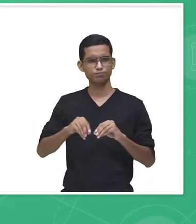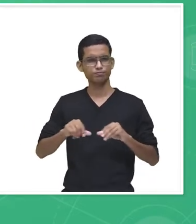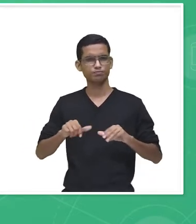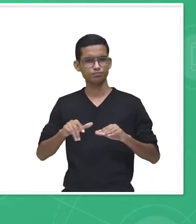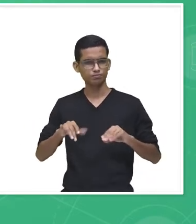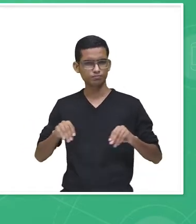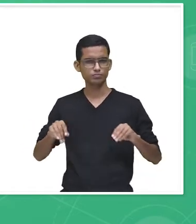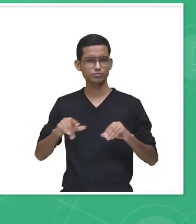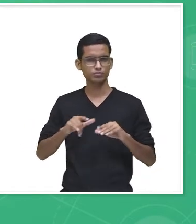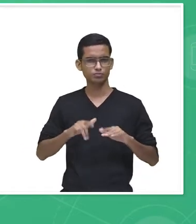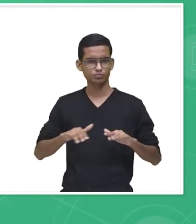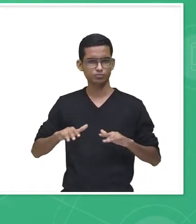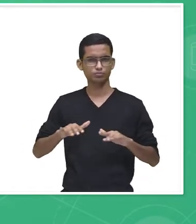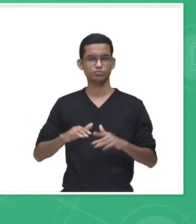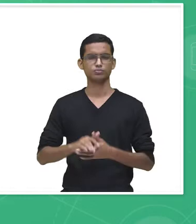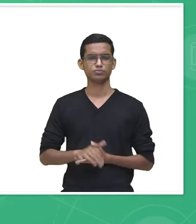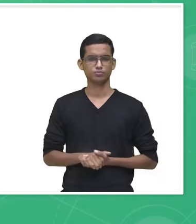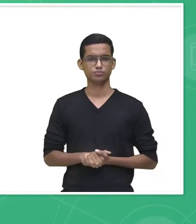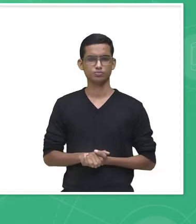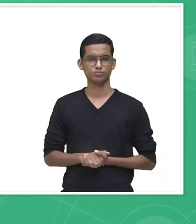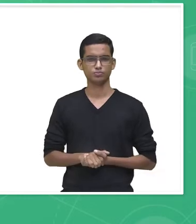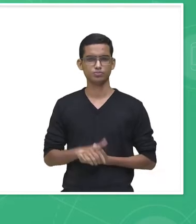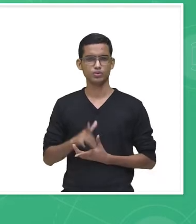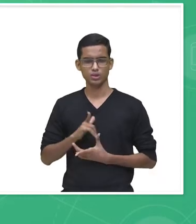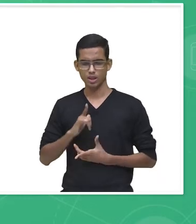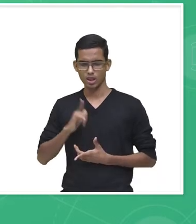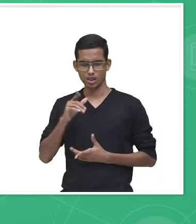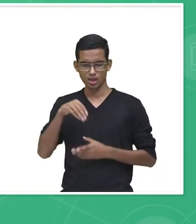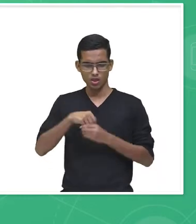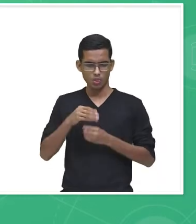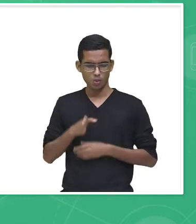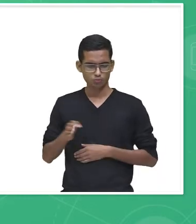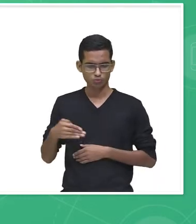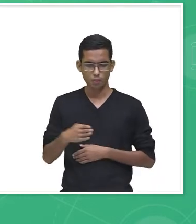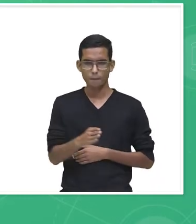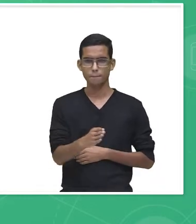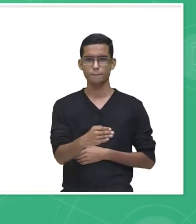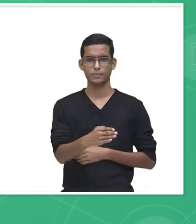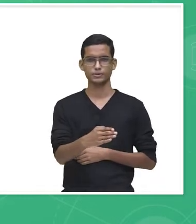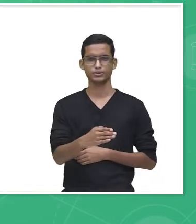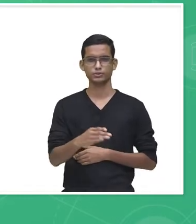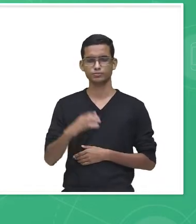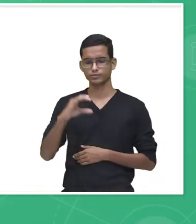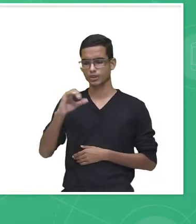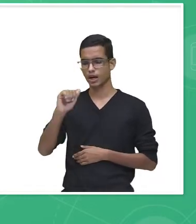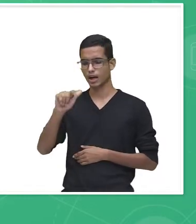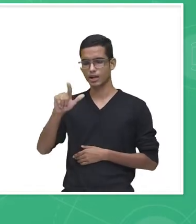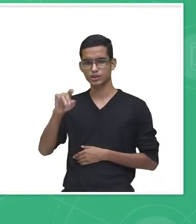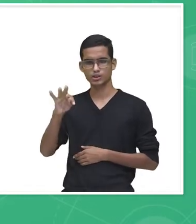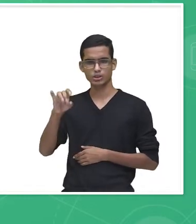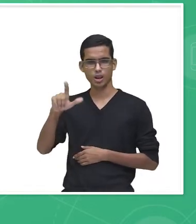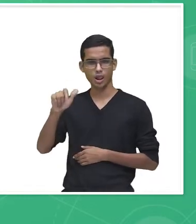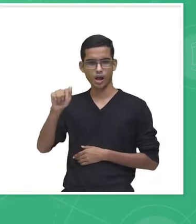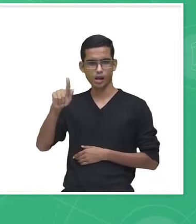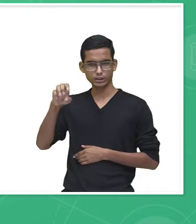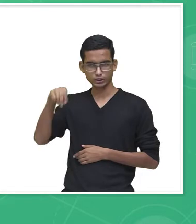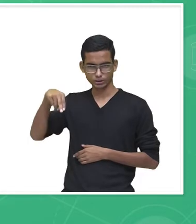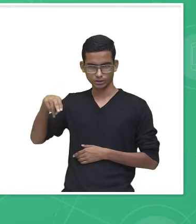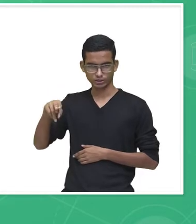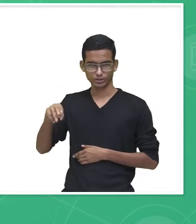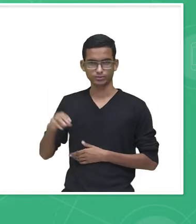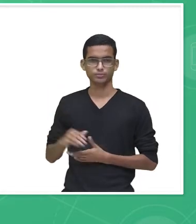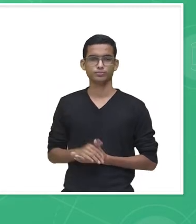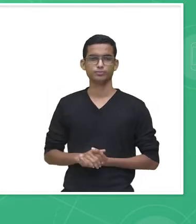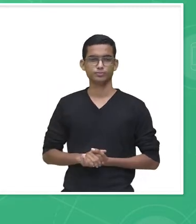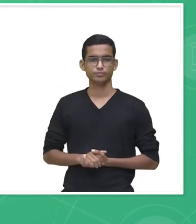nos condricte está que são os peixes cartilaginosos também então acontece aí a escrita né de